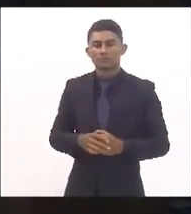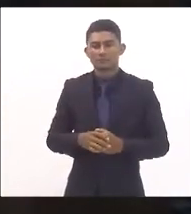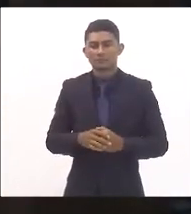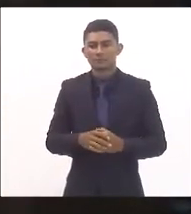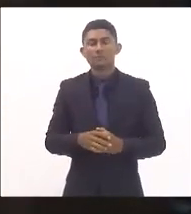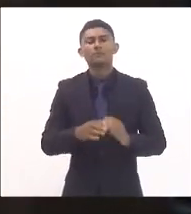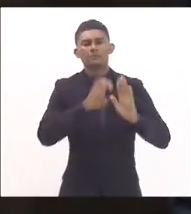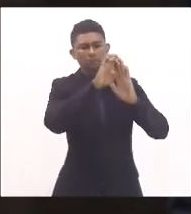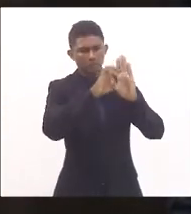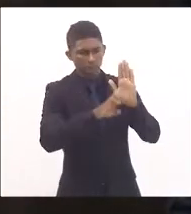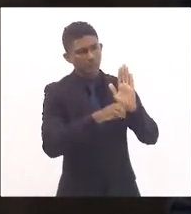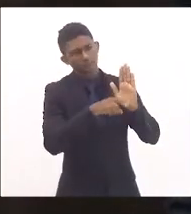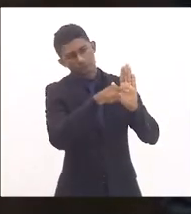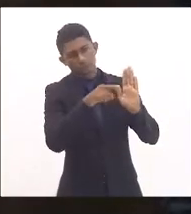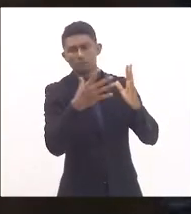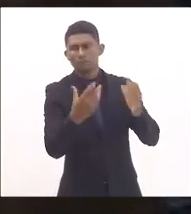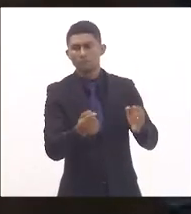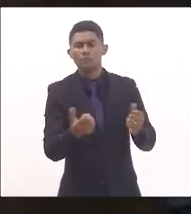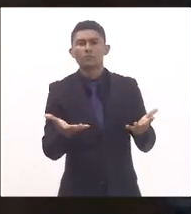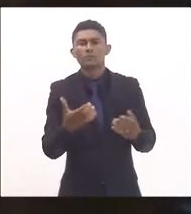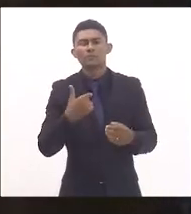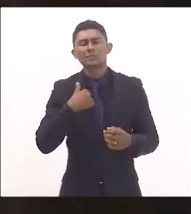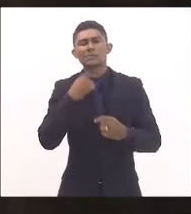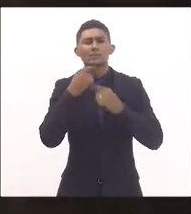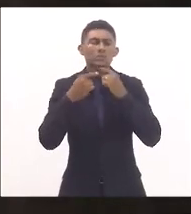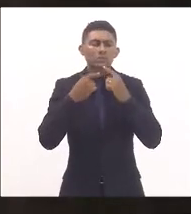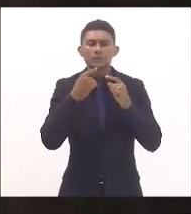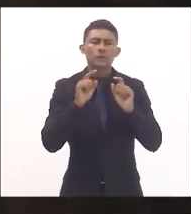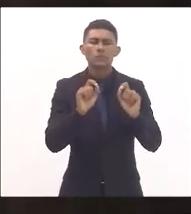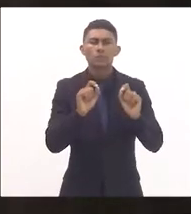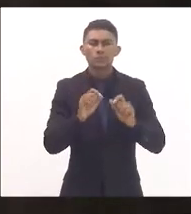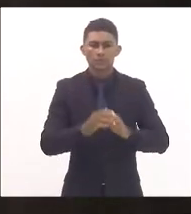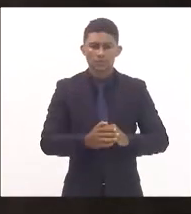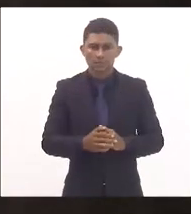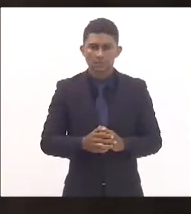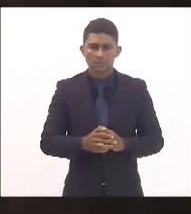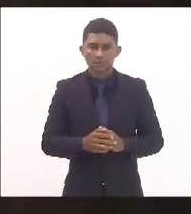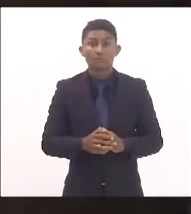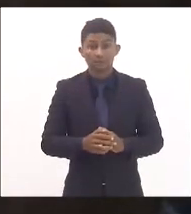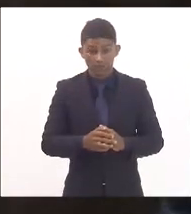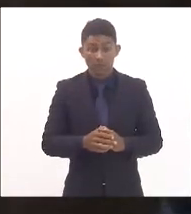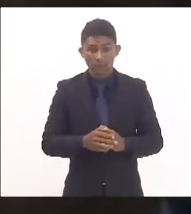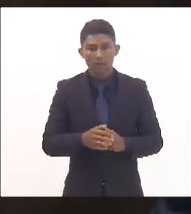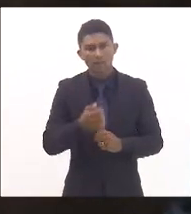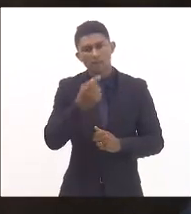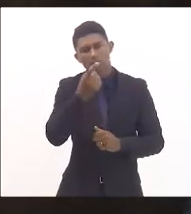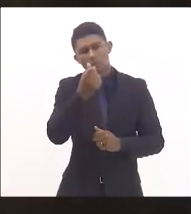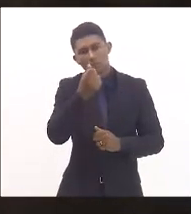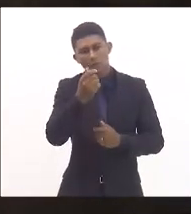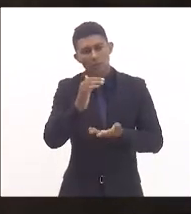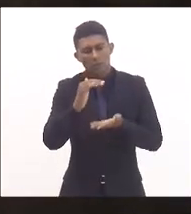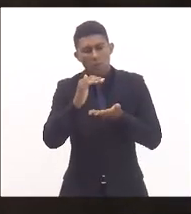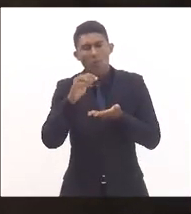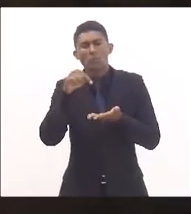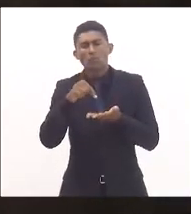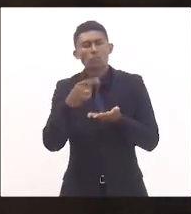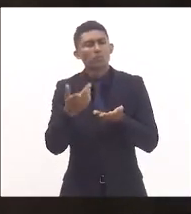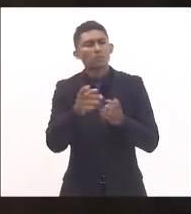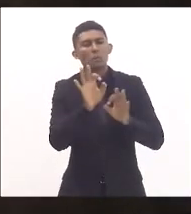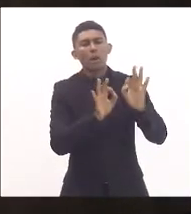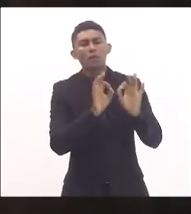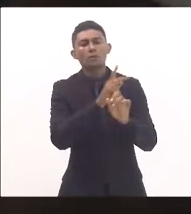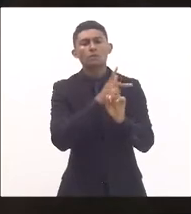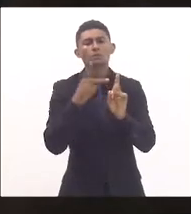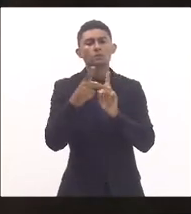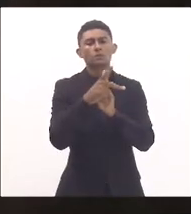As emendas foram acolhidas e ficou essa dúvida agora sobre a destinação dos recursos ao plano previdenciário. Estou entendendo